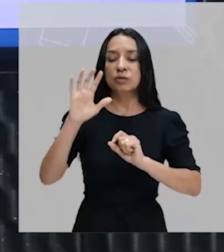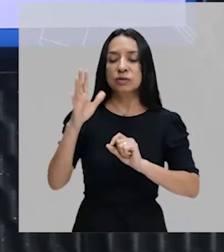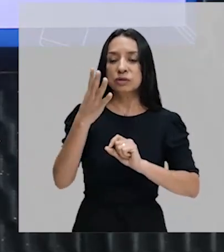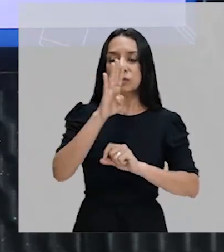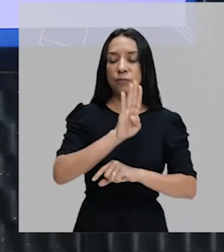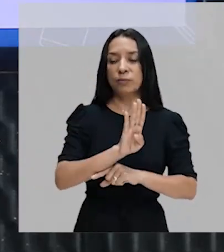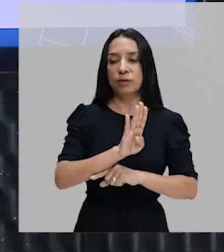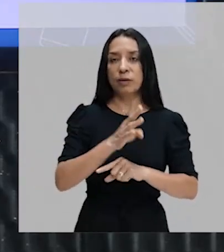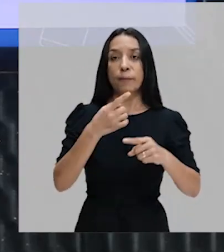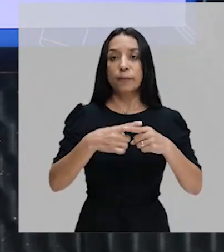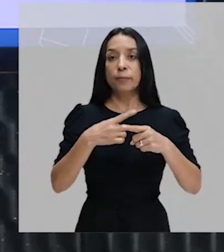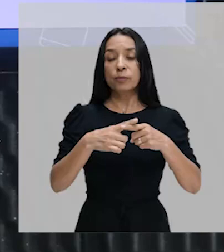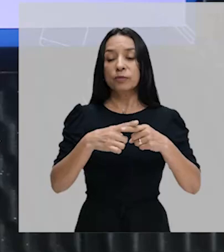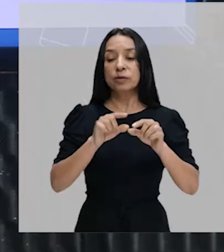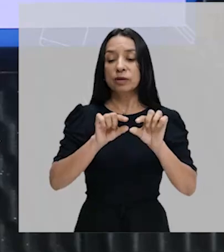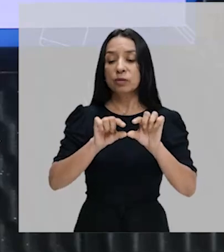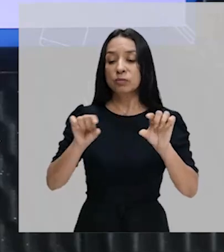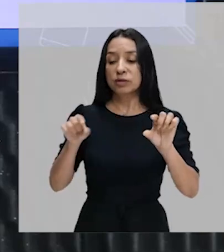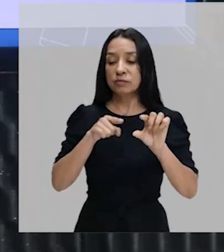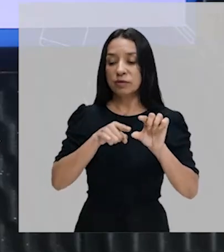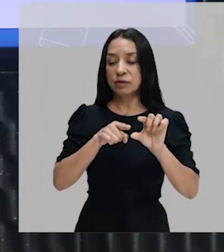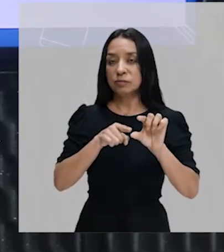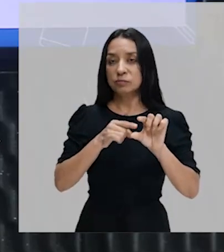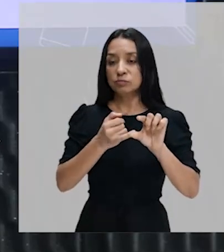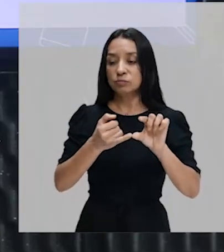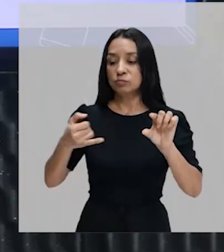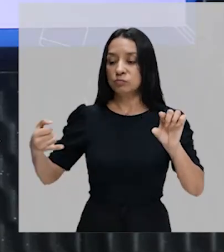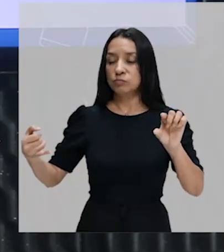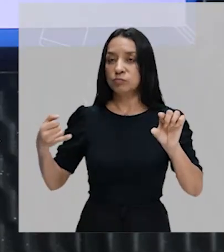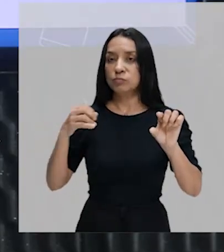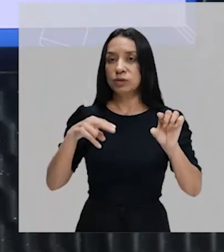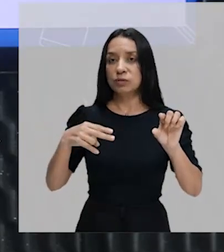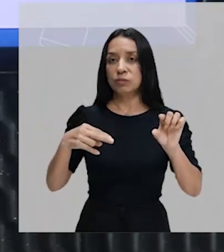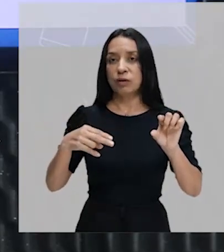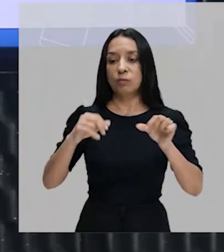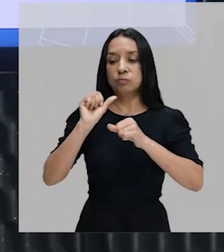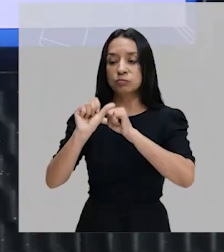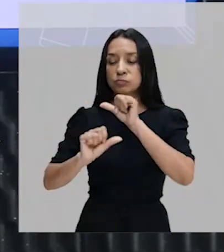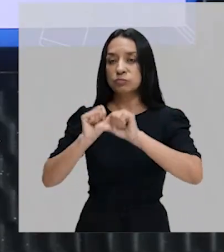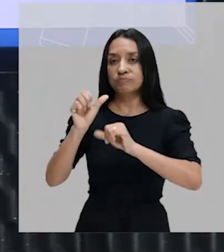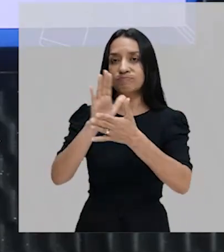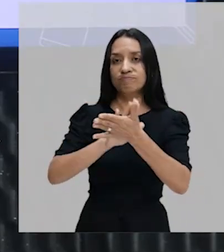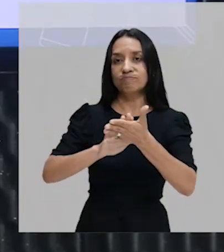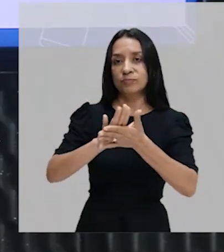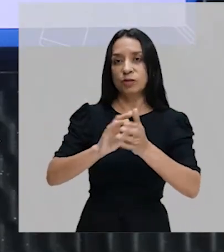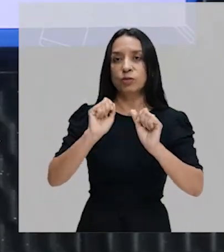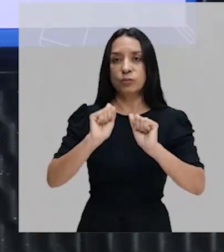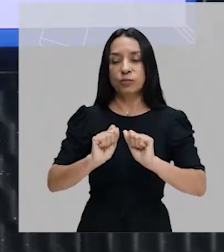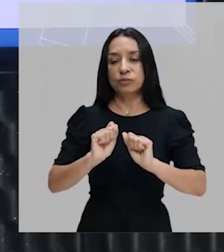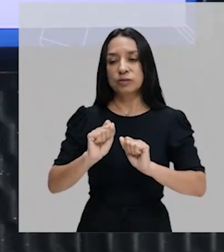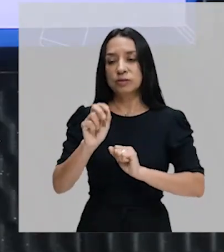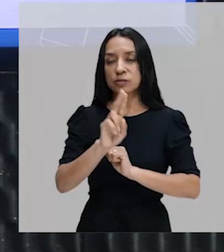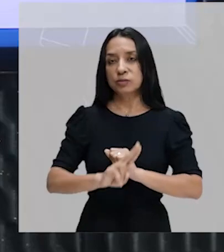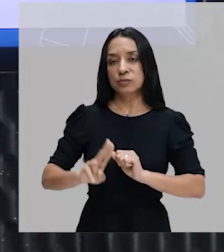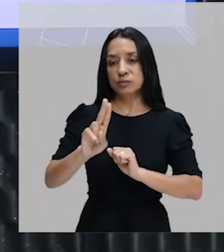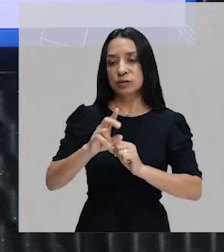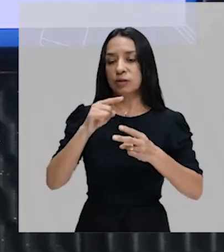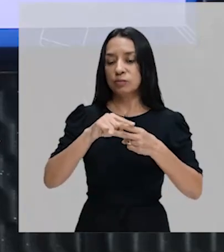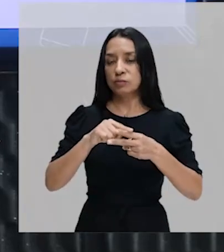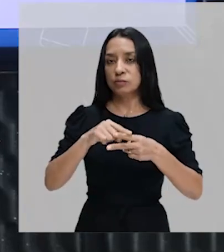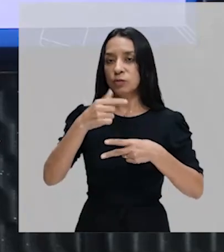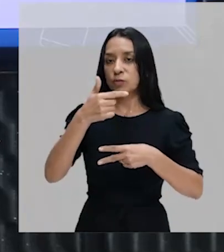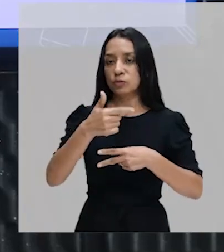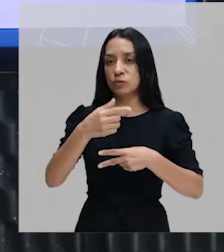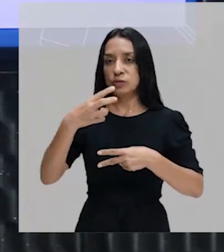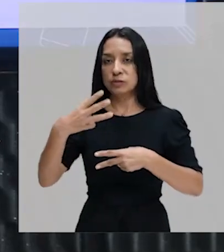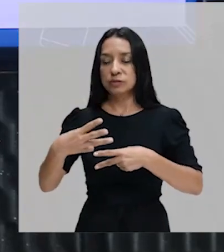Ó, até porque o intervalo é o mesmo, não mudou nada. Então, eu vou também poder usar ou 2 ou 3 para o